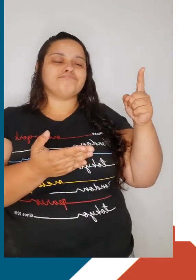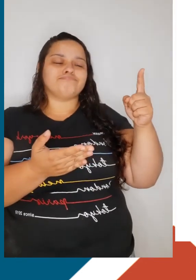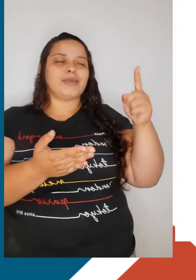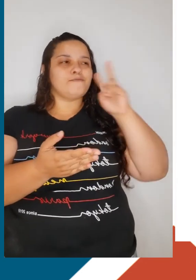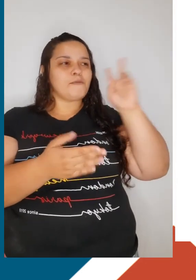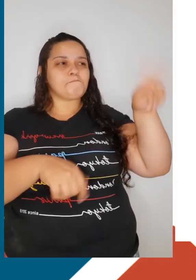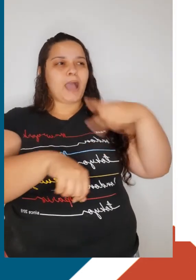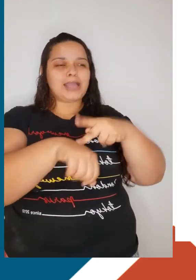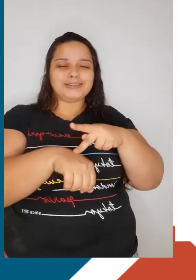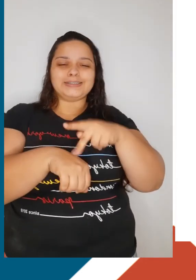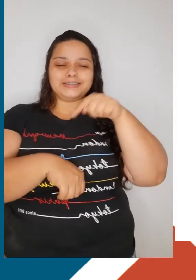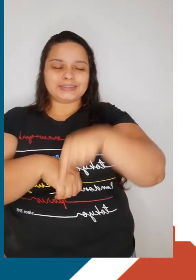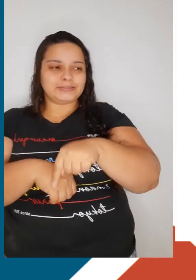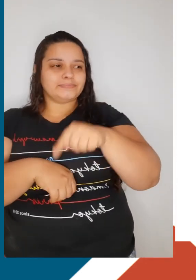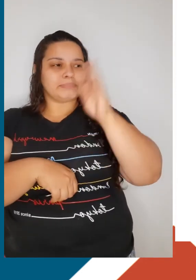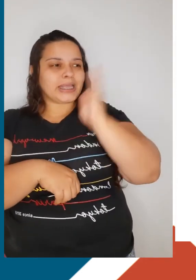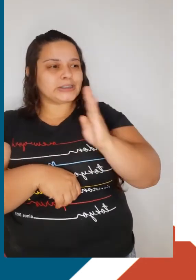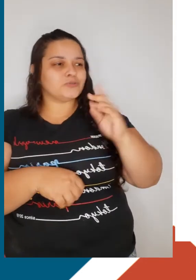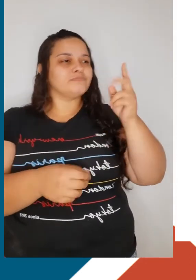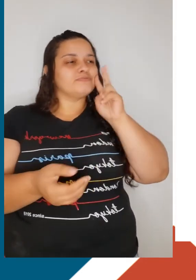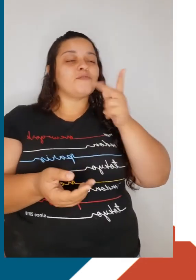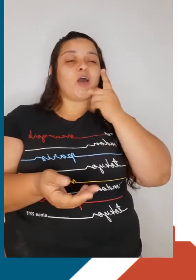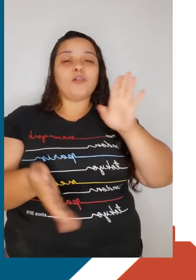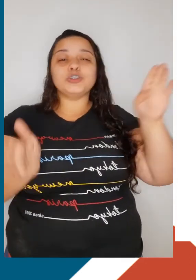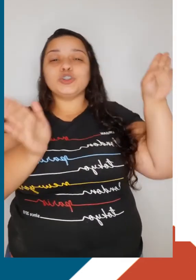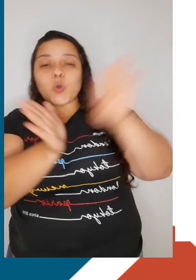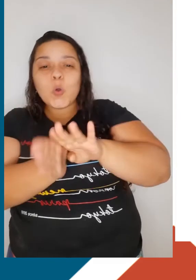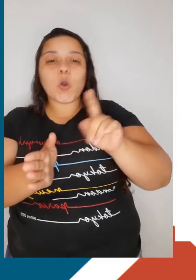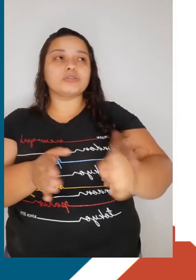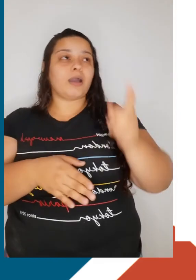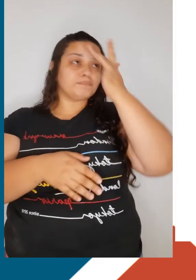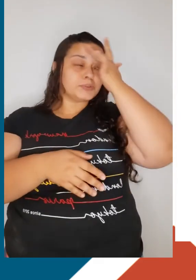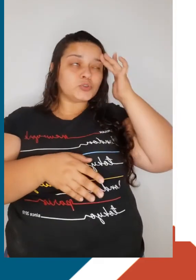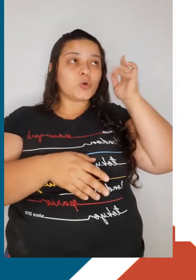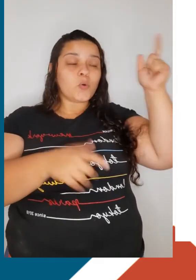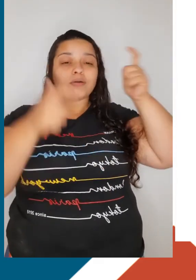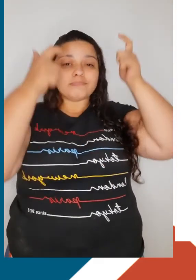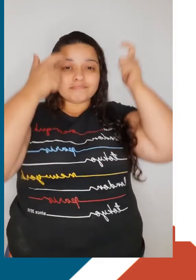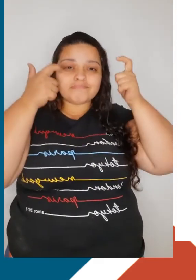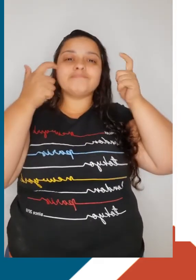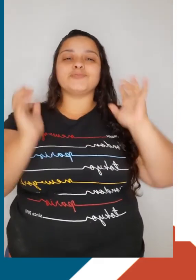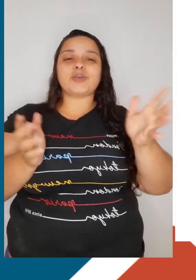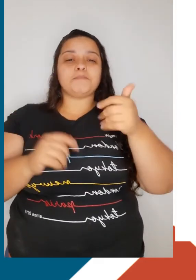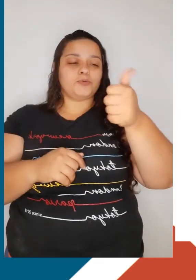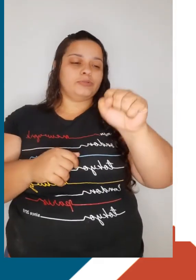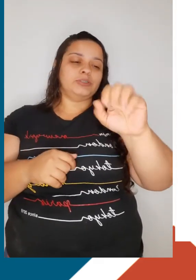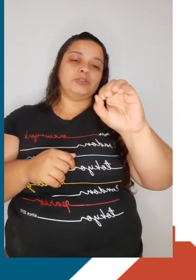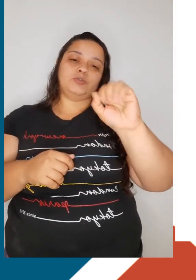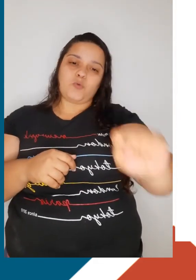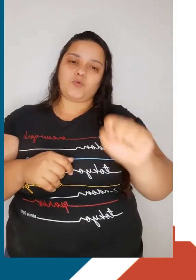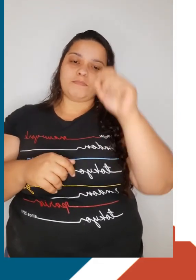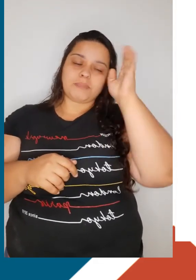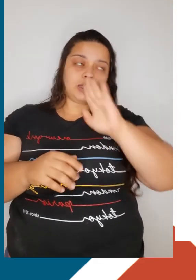dominação metropolitana. Como vocês podem ver, o próprio texto aí está dizendo sobre a chegada da família real e da corte portuguesa